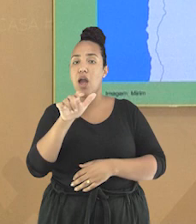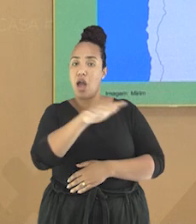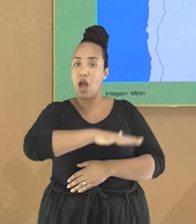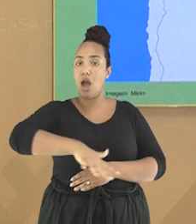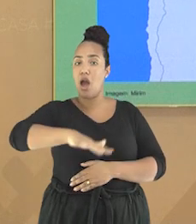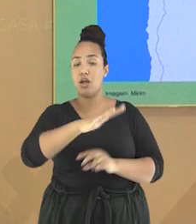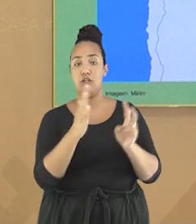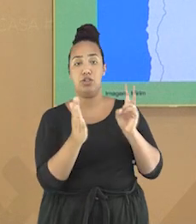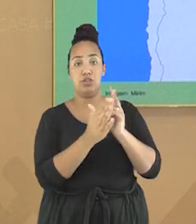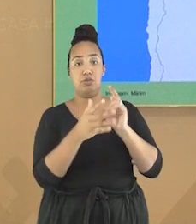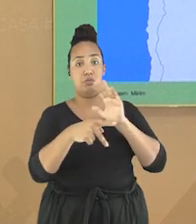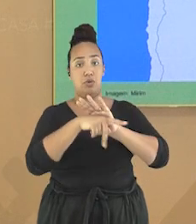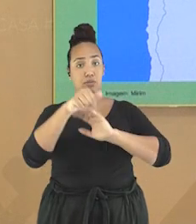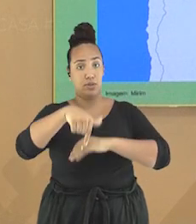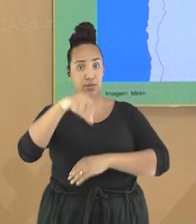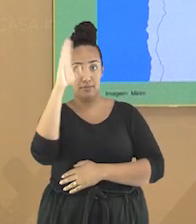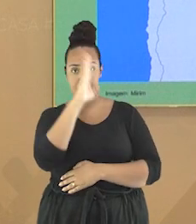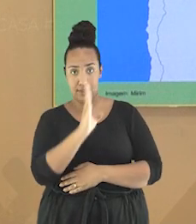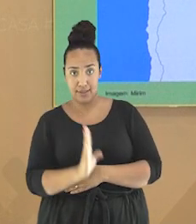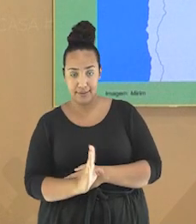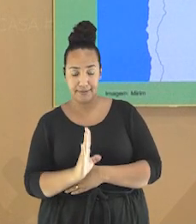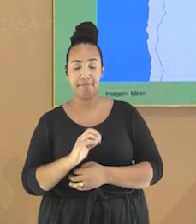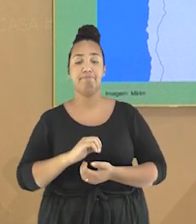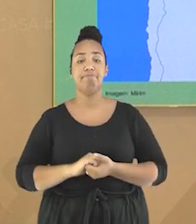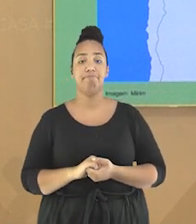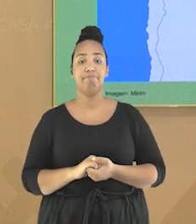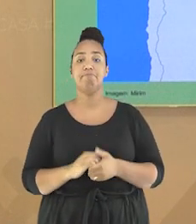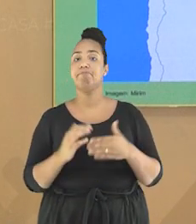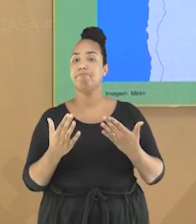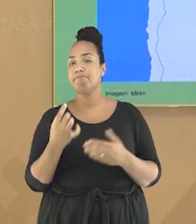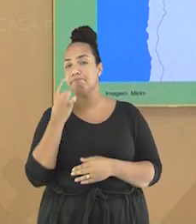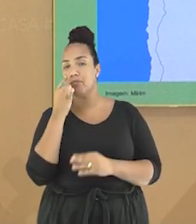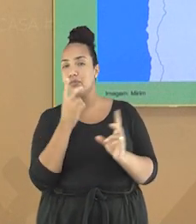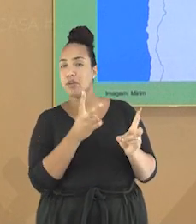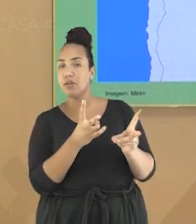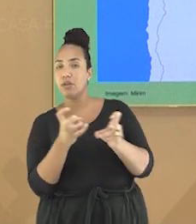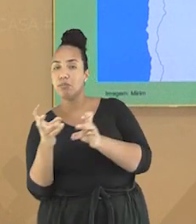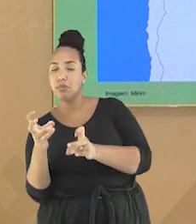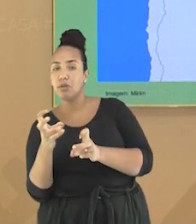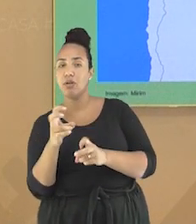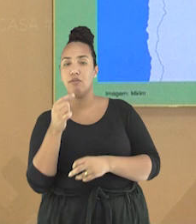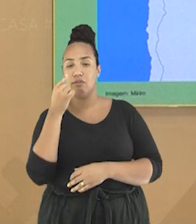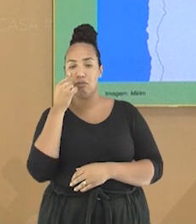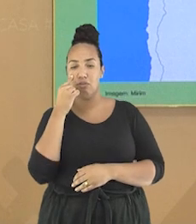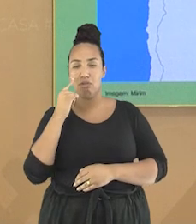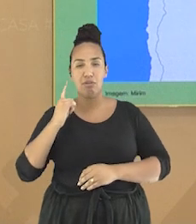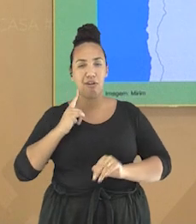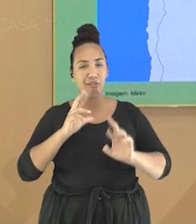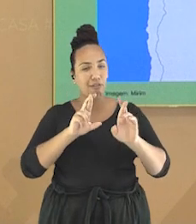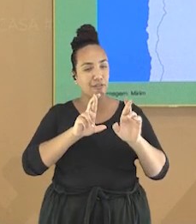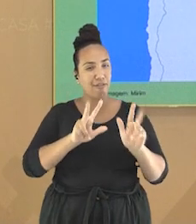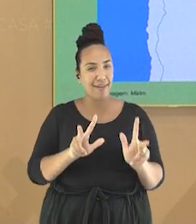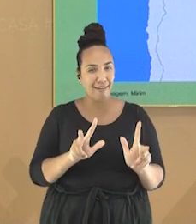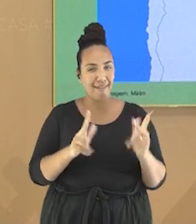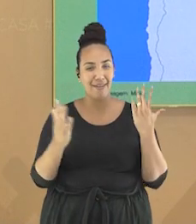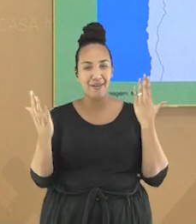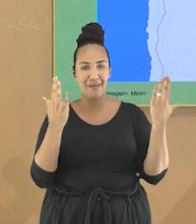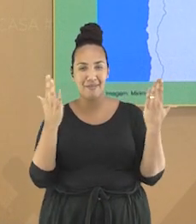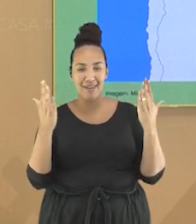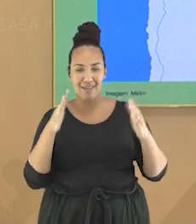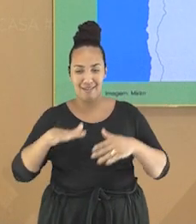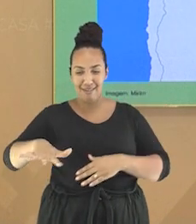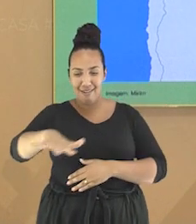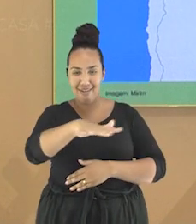territórios indígenas do Brasil. Percebam que eles apresentam diferenças quanto à divisão